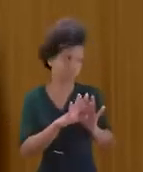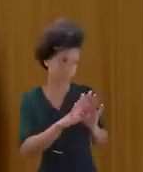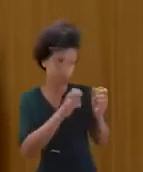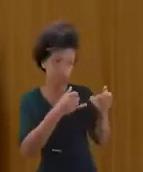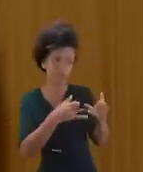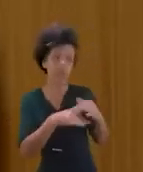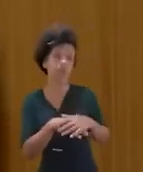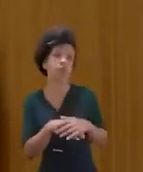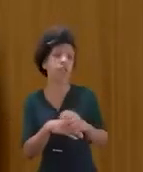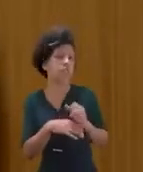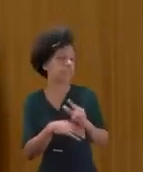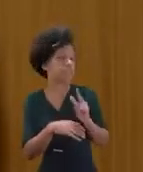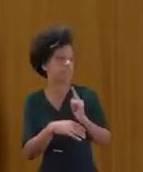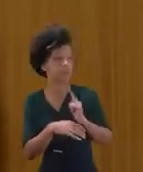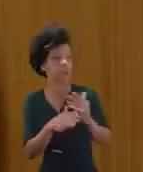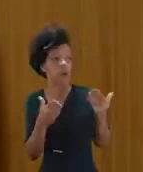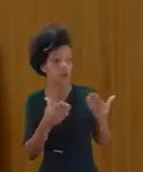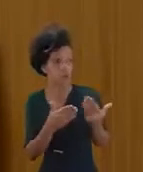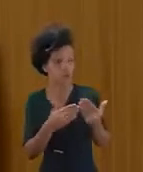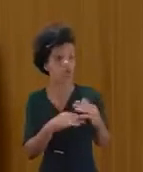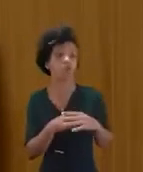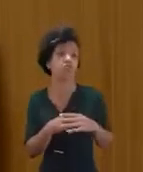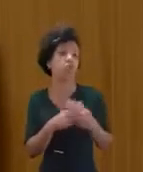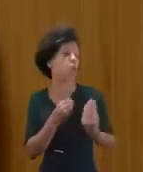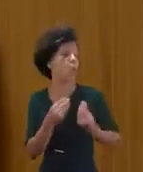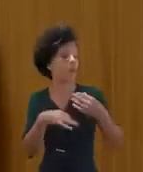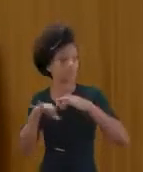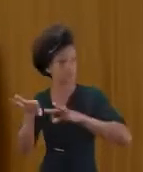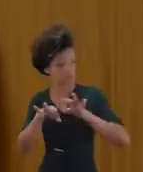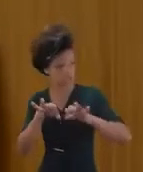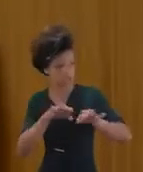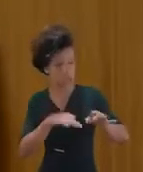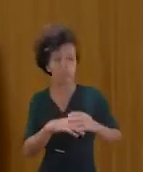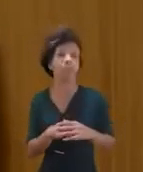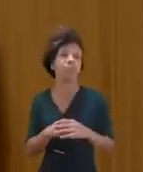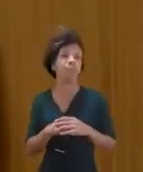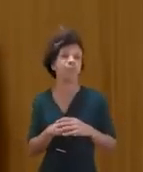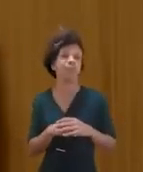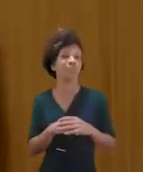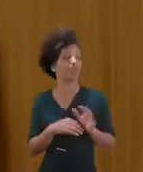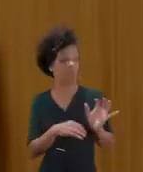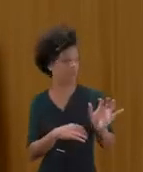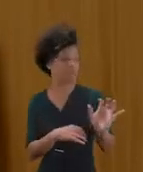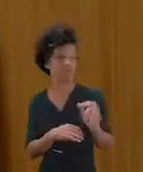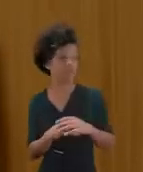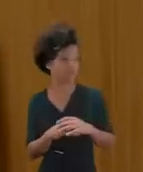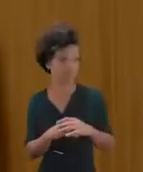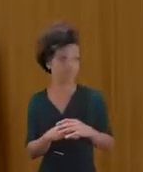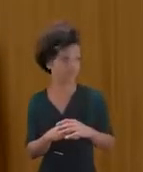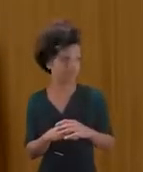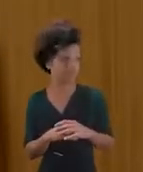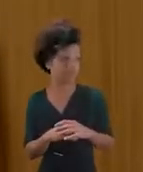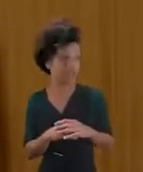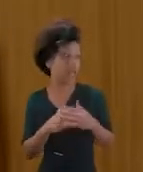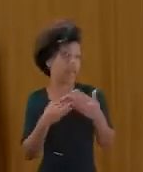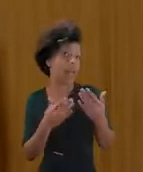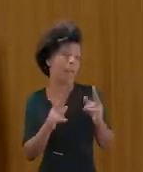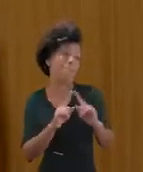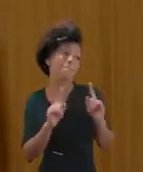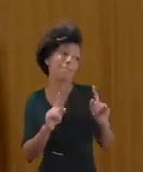se a gente for estabelecer até hoje como as coisas são feitas Exatamente isso